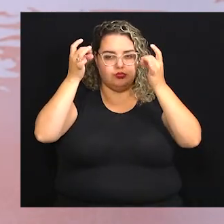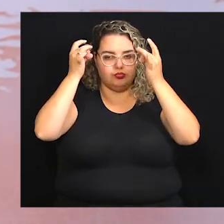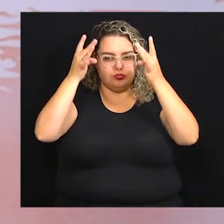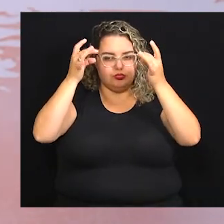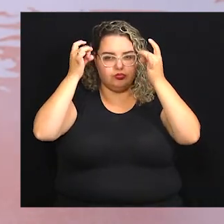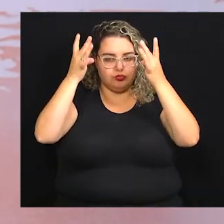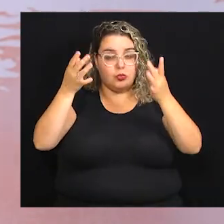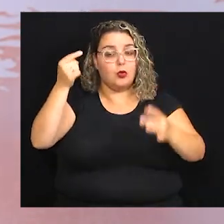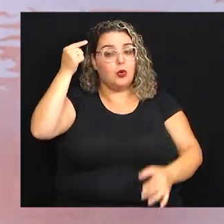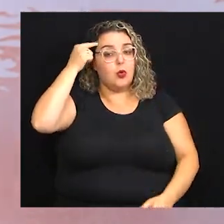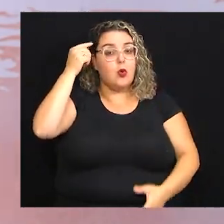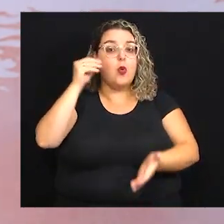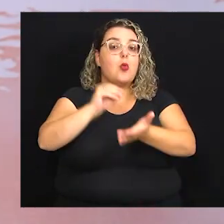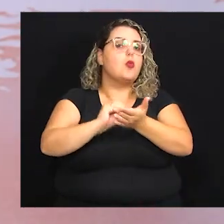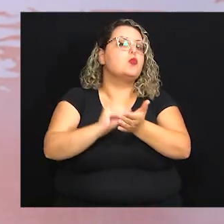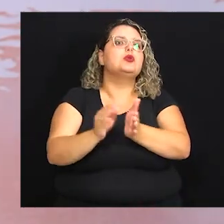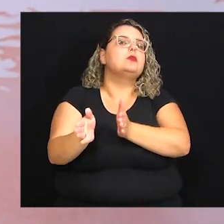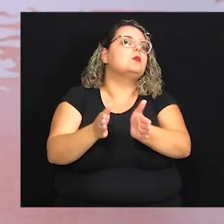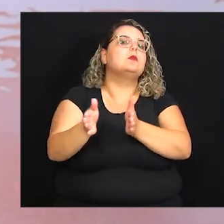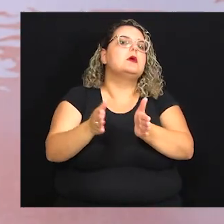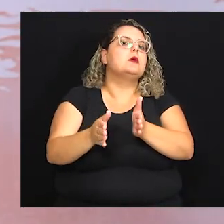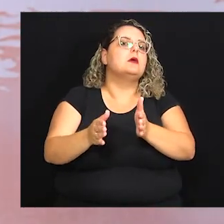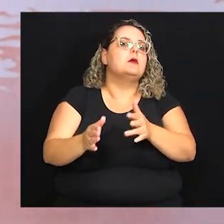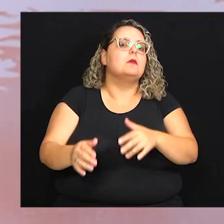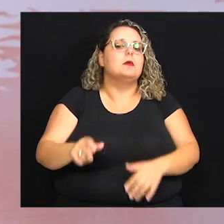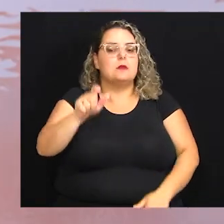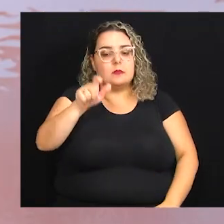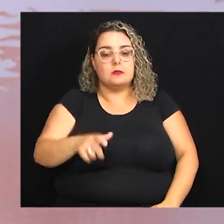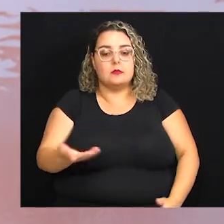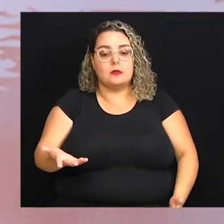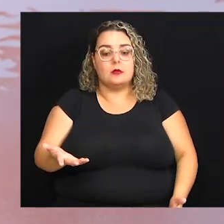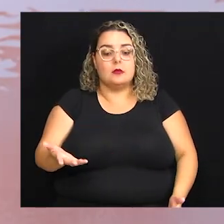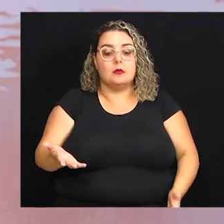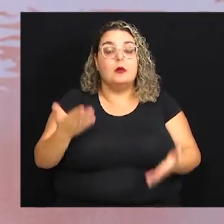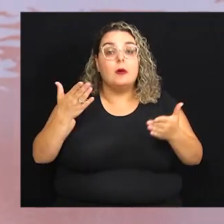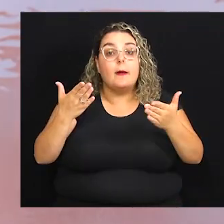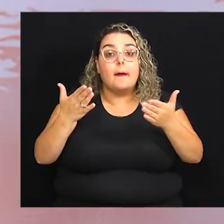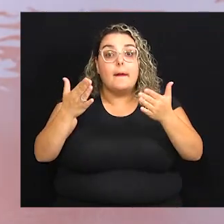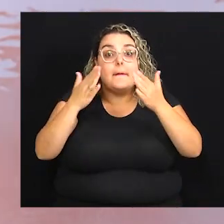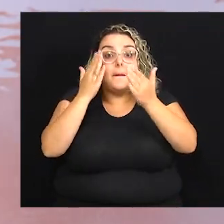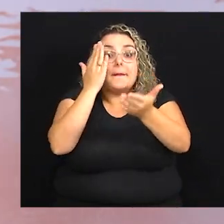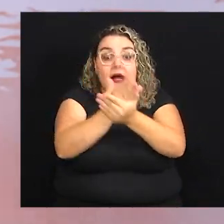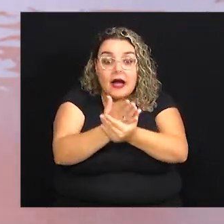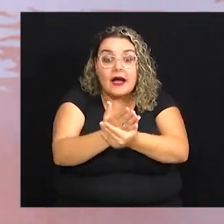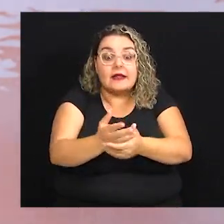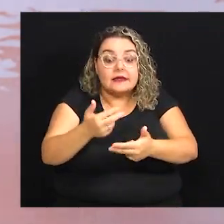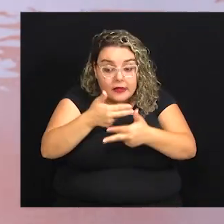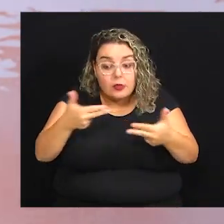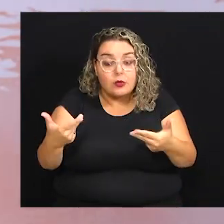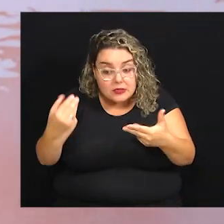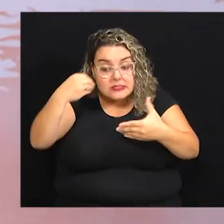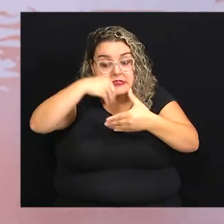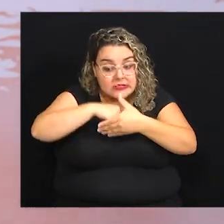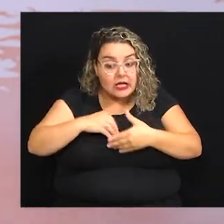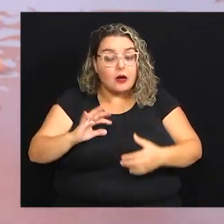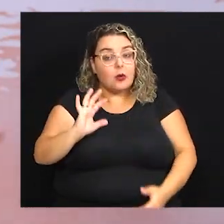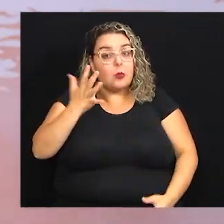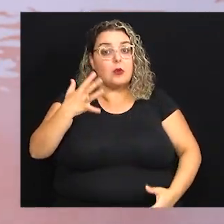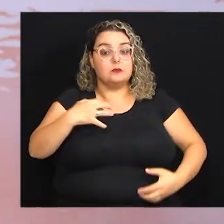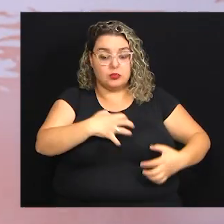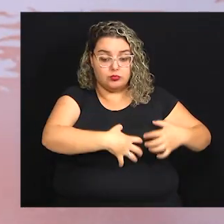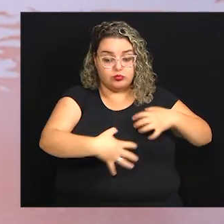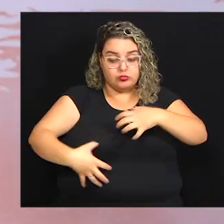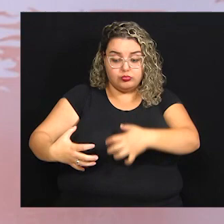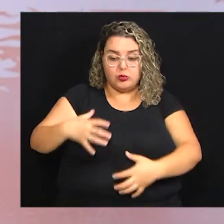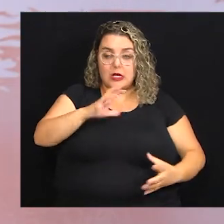sendo, vamos dizer assim, o último estágio para a pessoa falar, pelo amor de Deus, olha para mim, tem coisas aqui, os órgãos